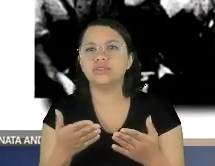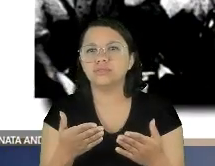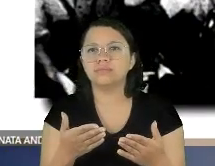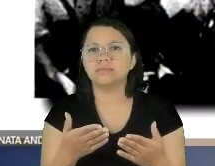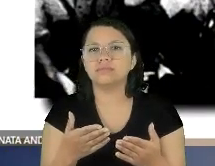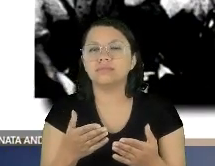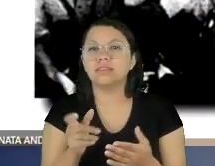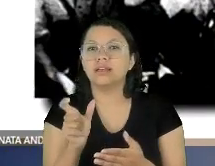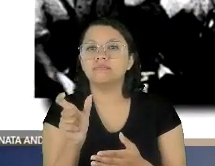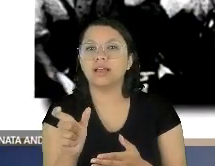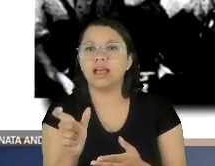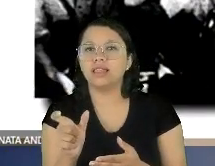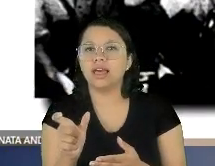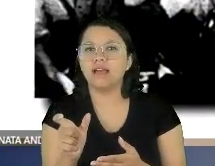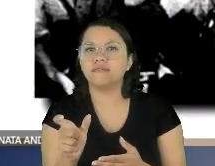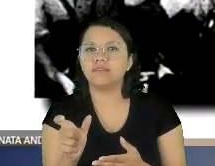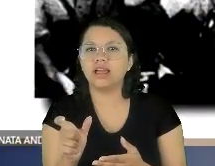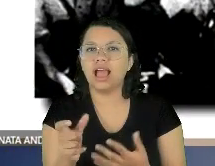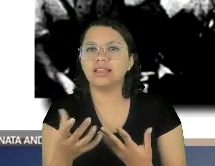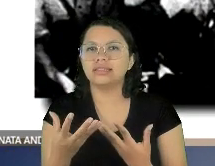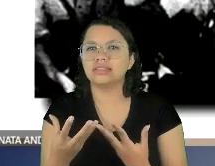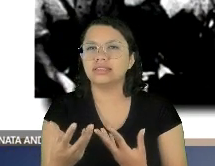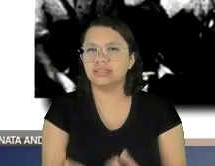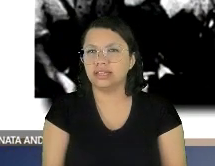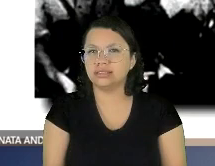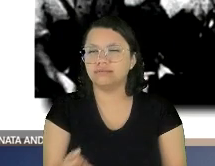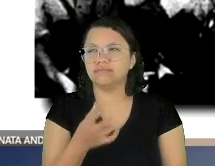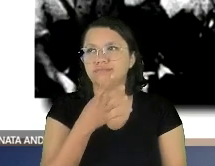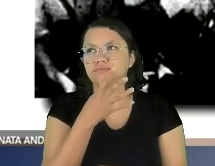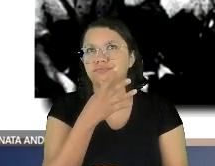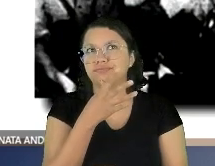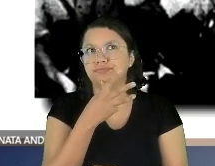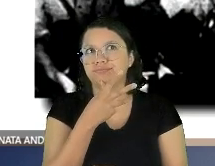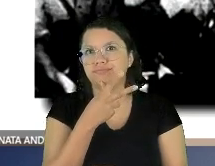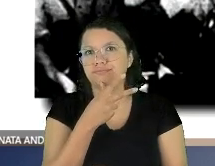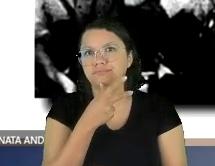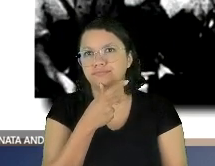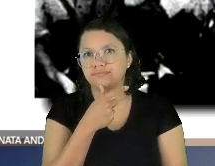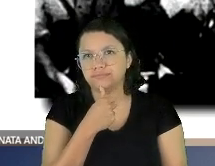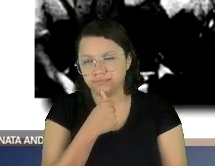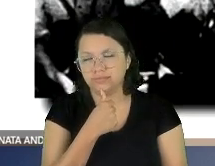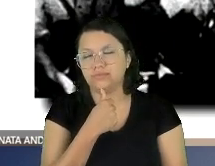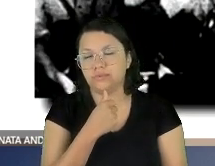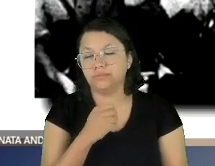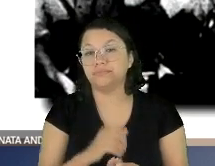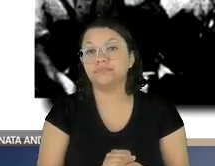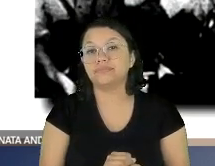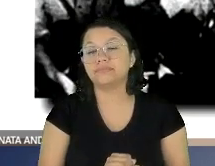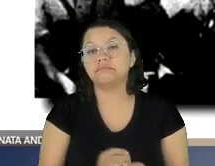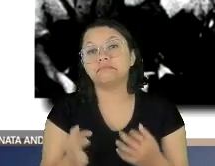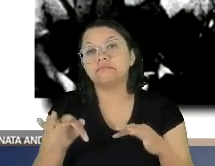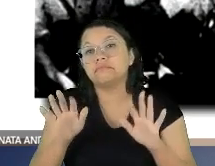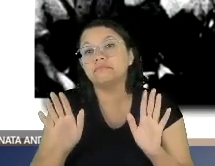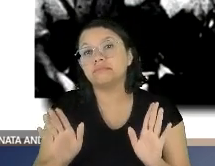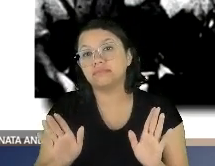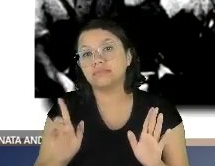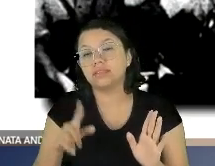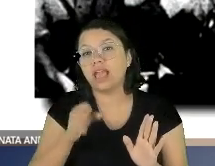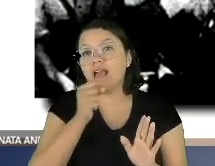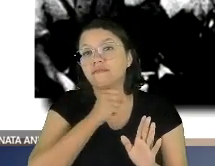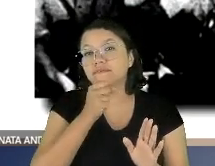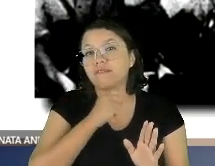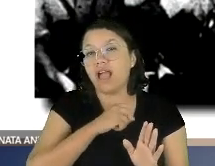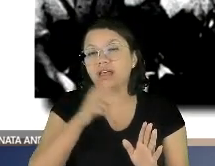Que a palavra consentimento demorou para chegar na ordem do dia. Afinal, é a